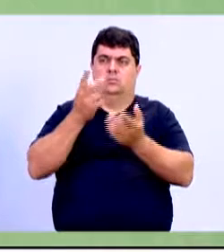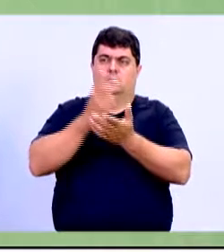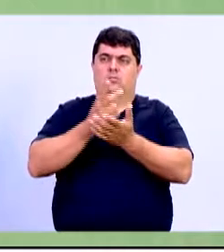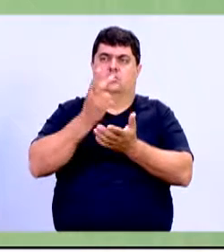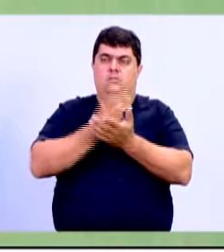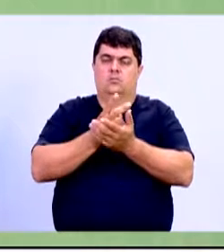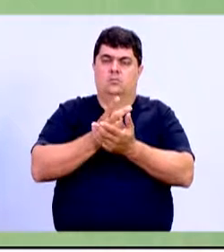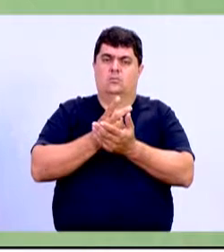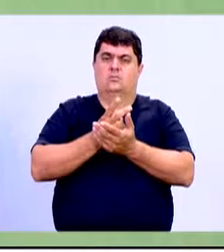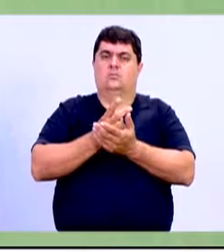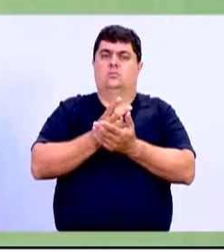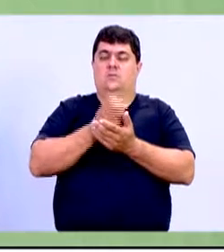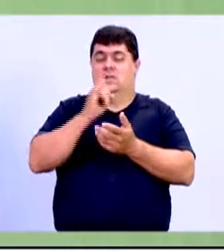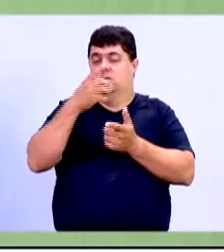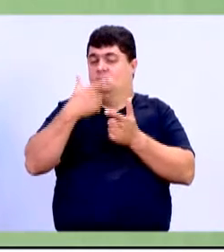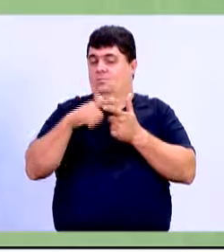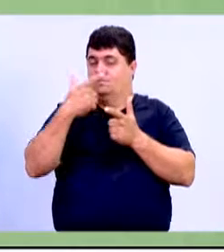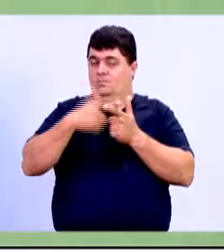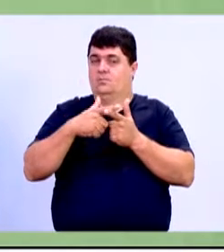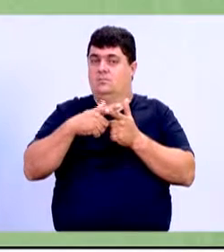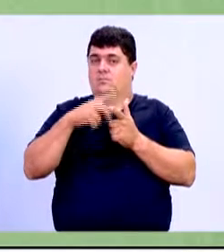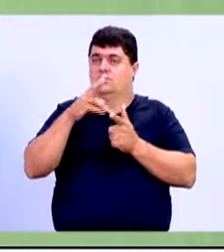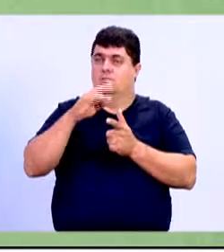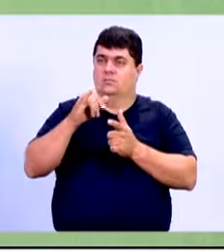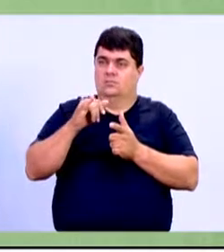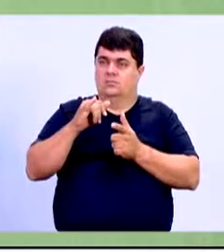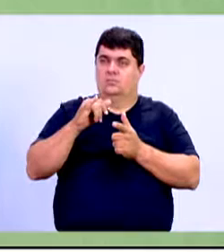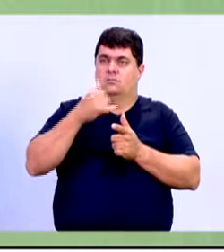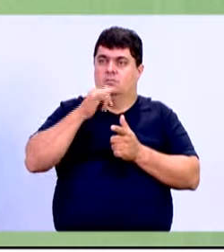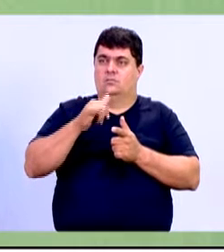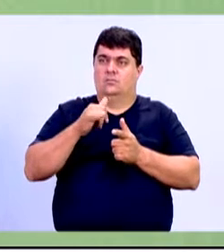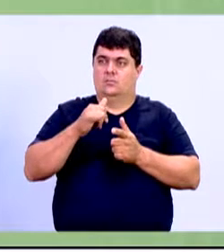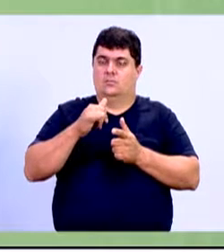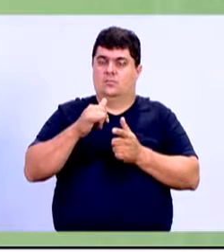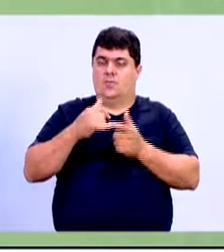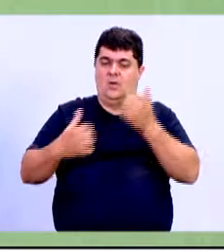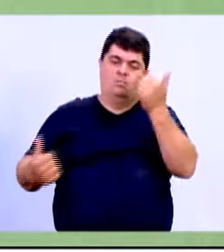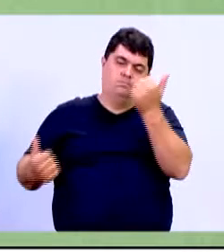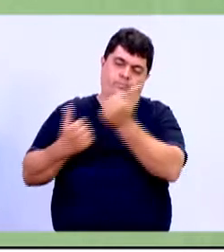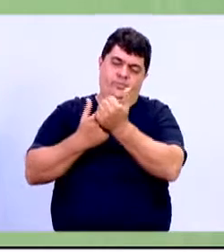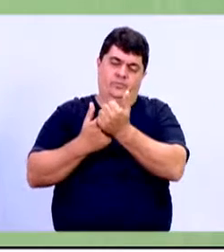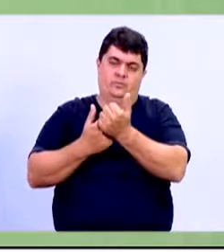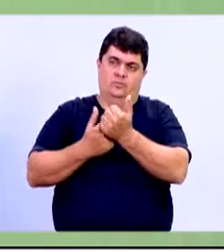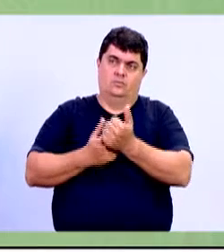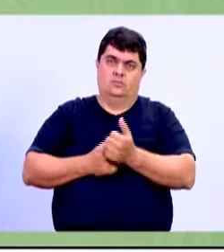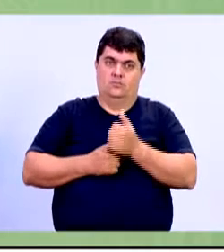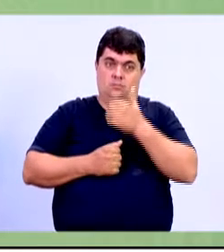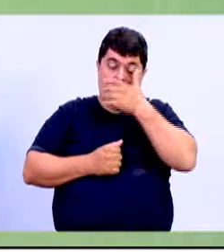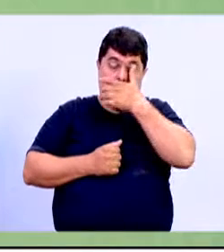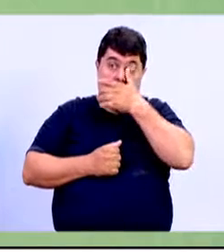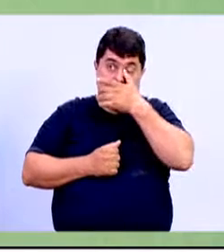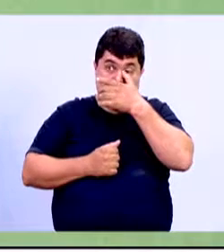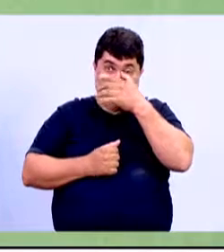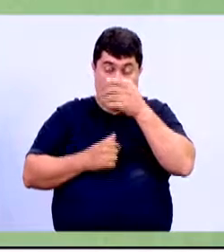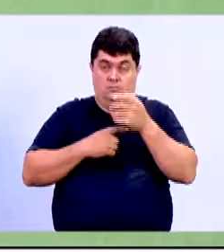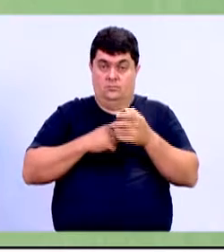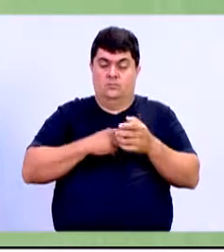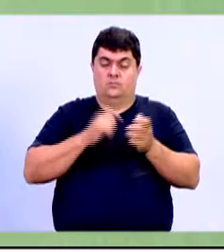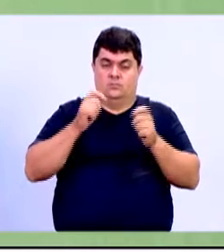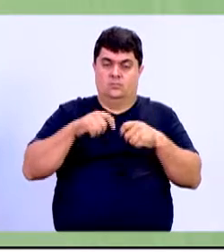servidor. De tal forma que se der problema em um no-break, o outro é possível de